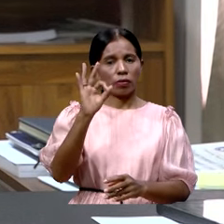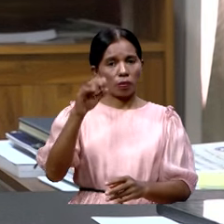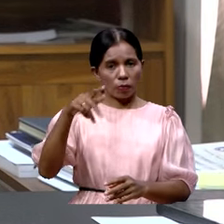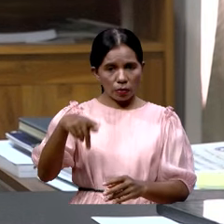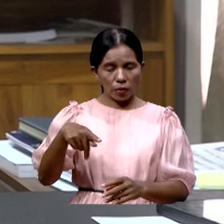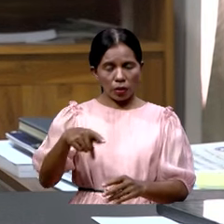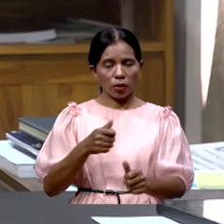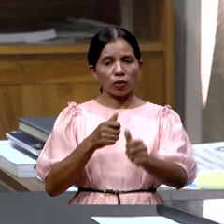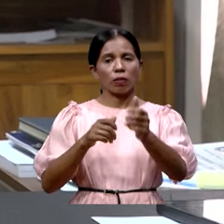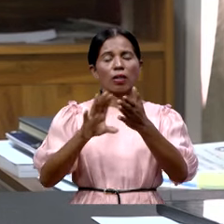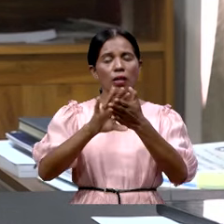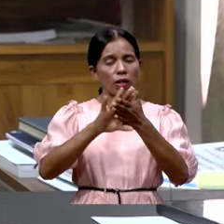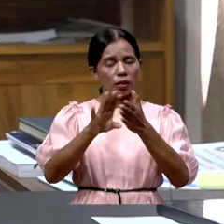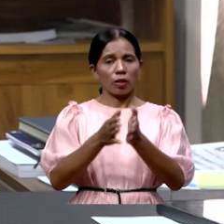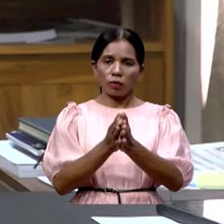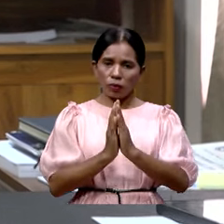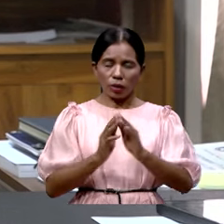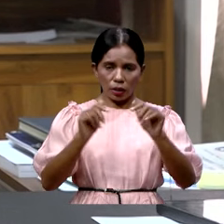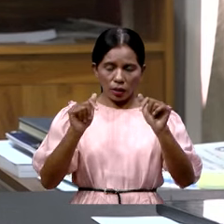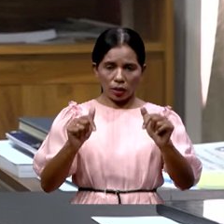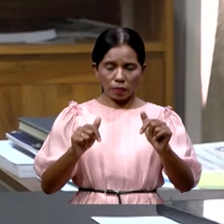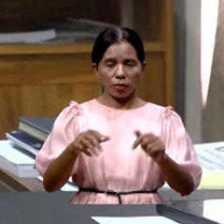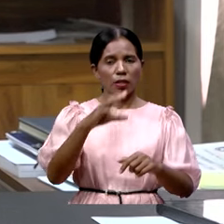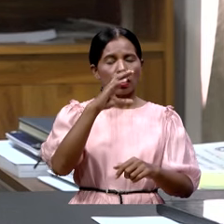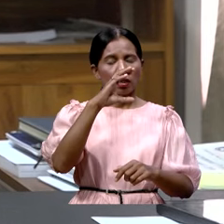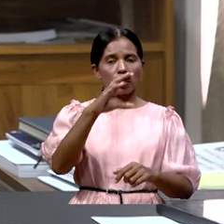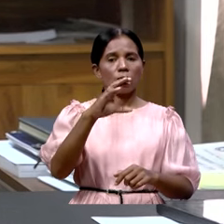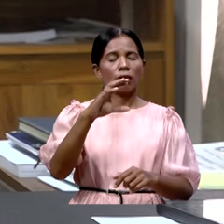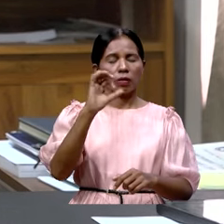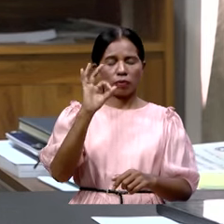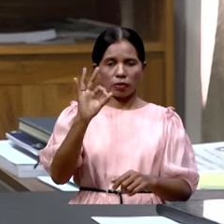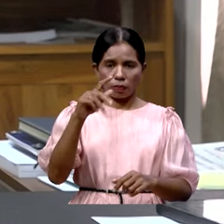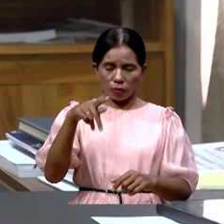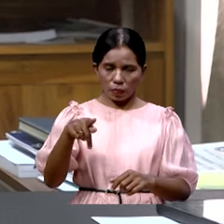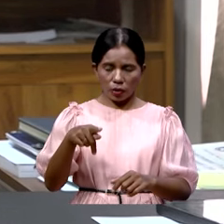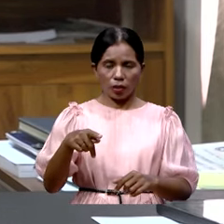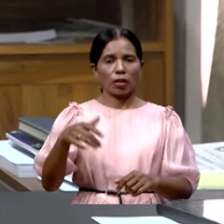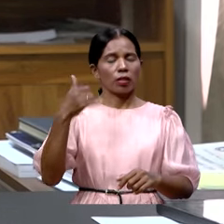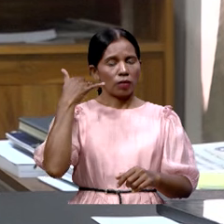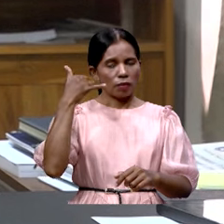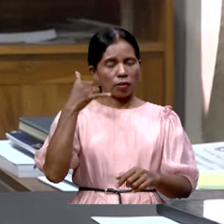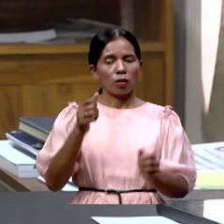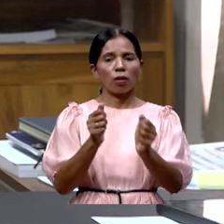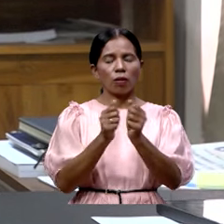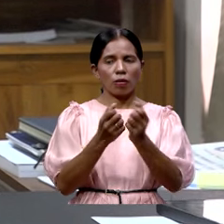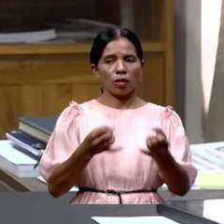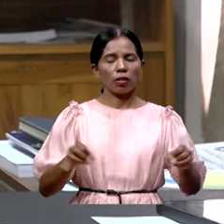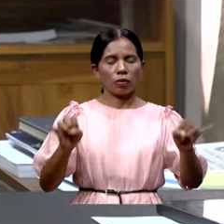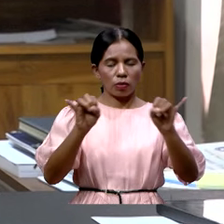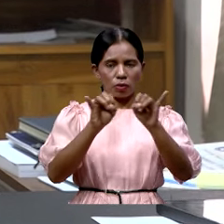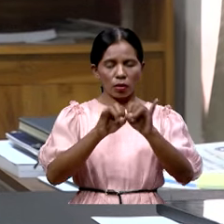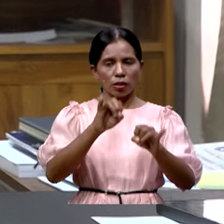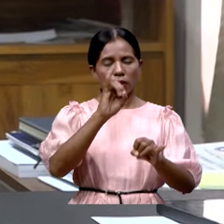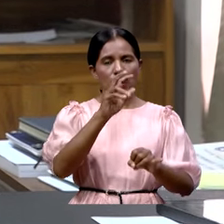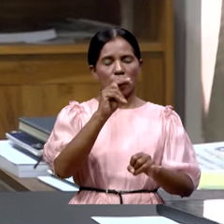baseba pedido dané maka comissão função pública si contacto o instituto